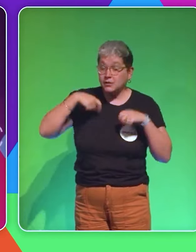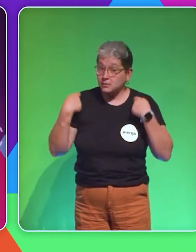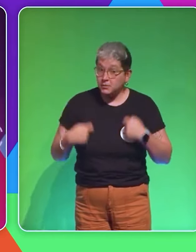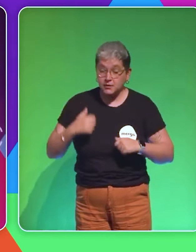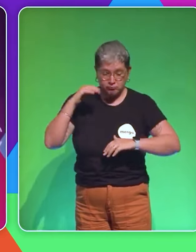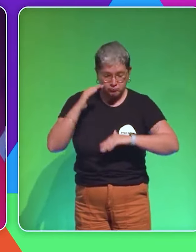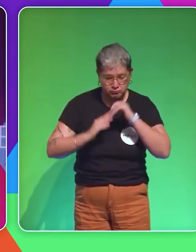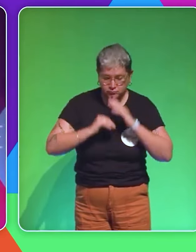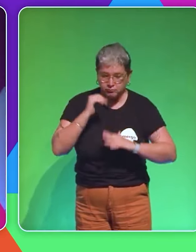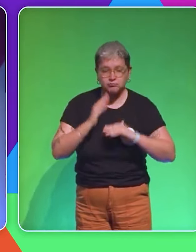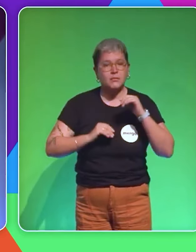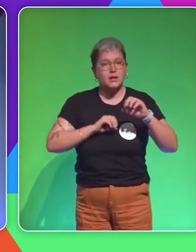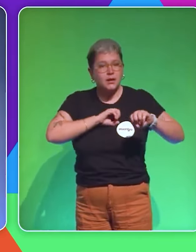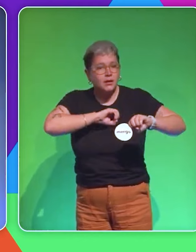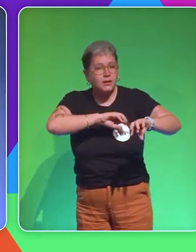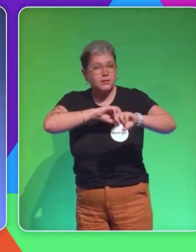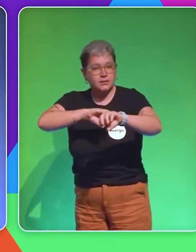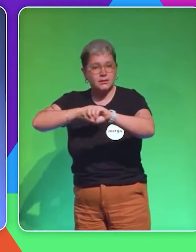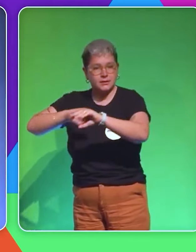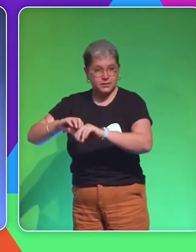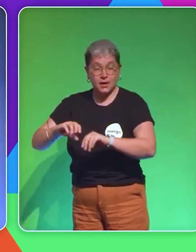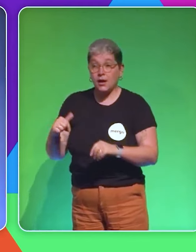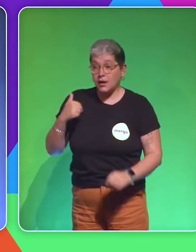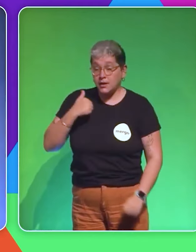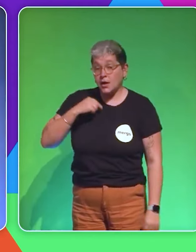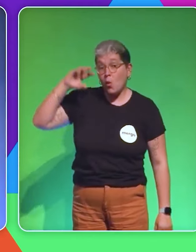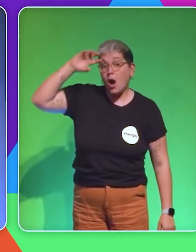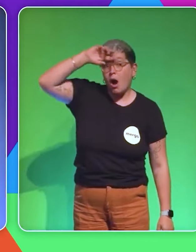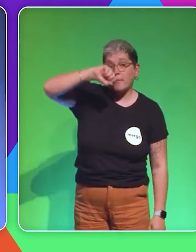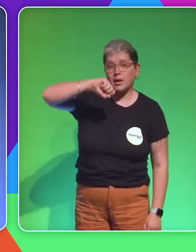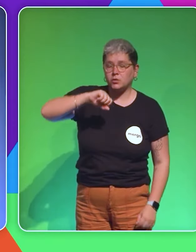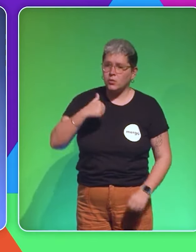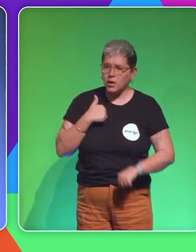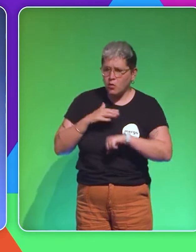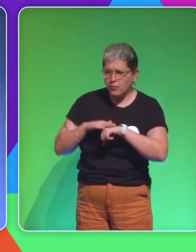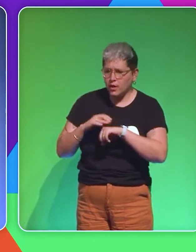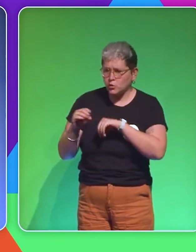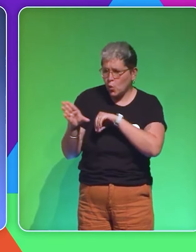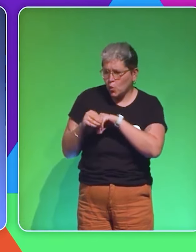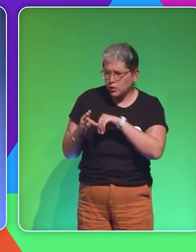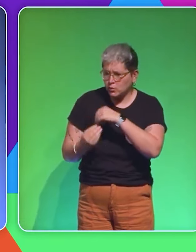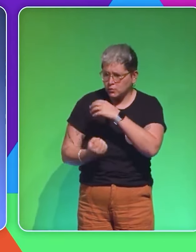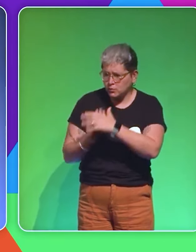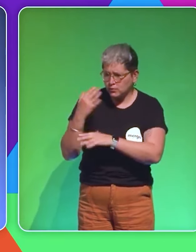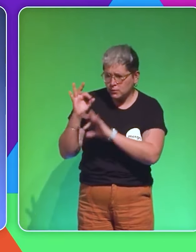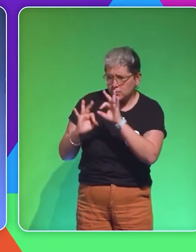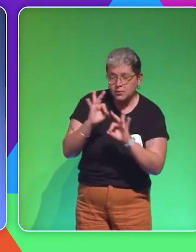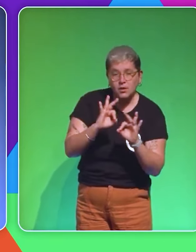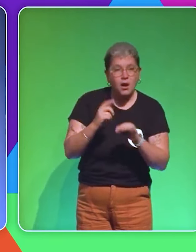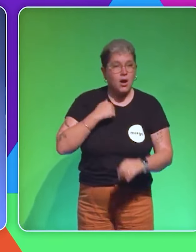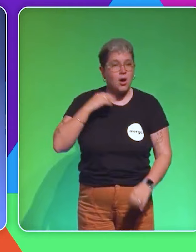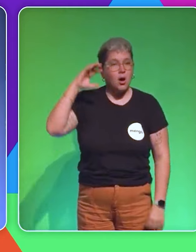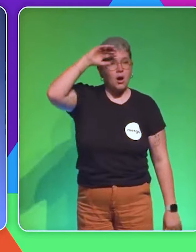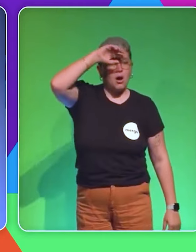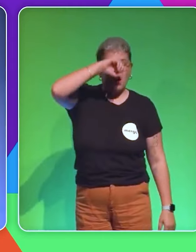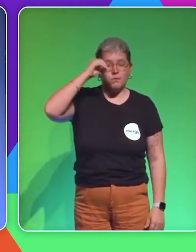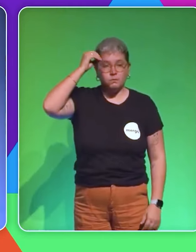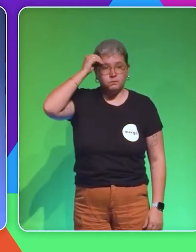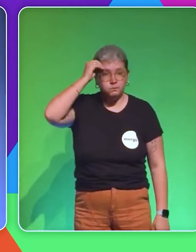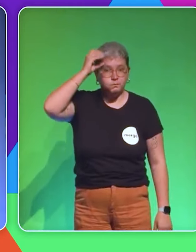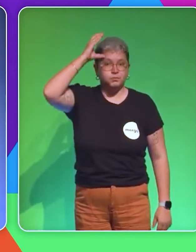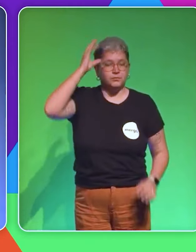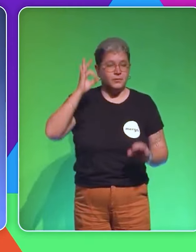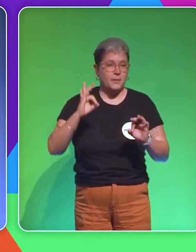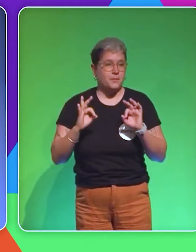ensinar e eu acho que eu aprendo muito quando eu faço conteúdo eu aprendi muito é um negócio que me retroalimenta assim eu aprendi